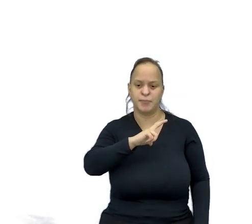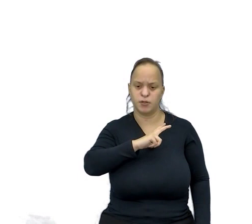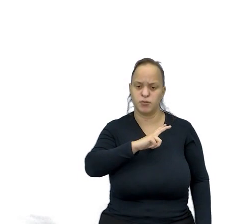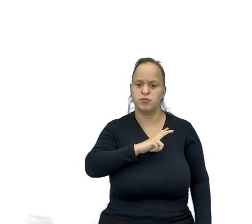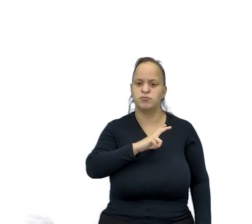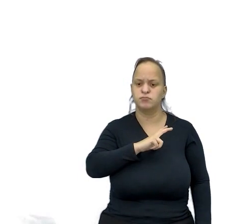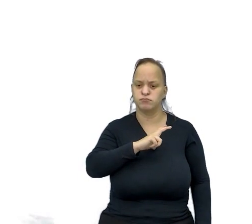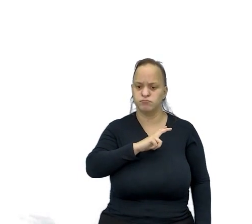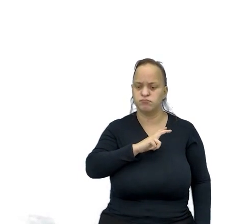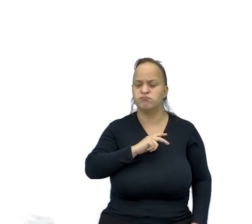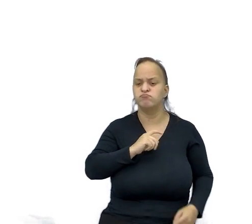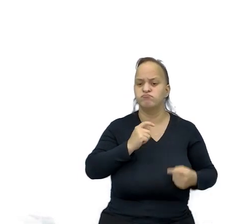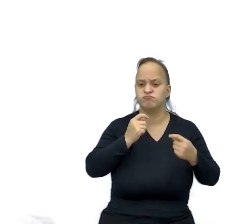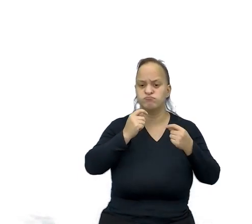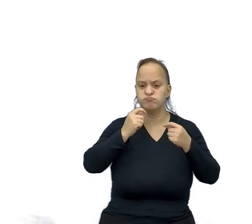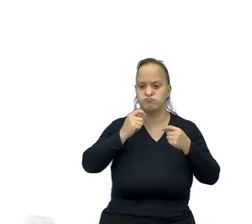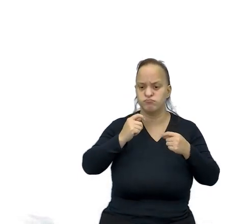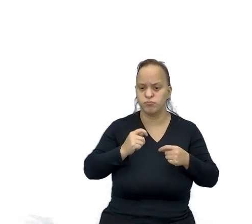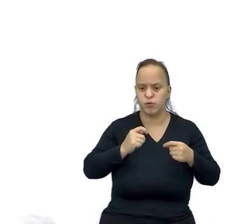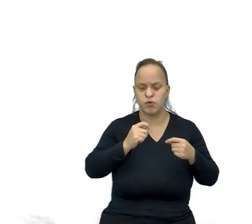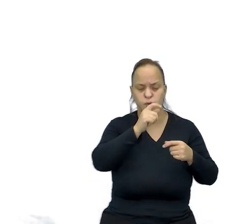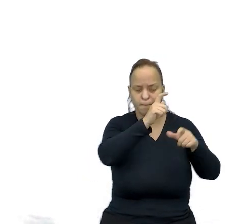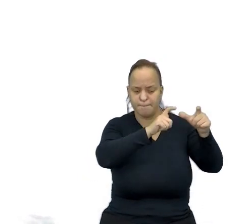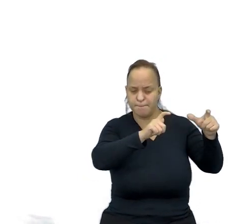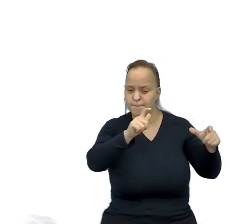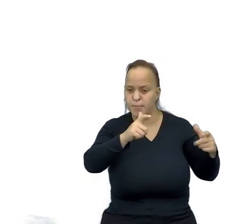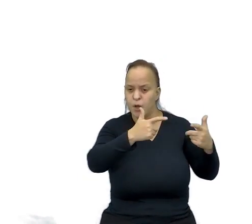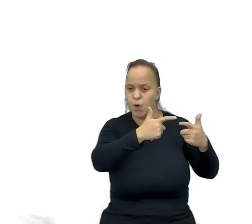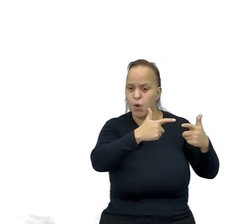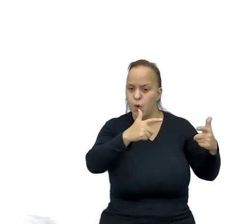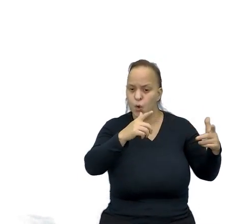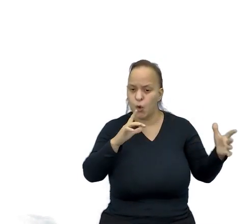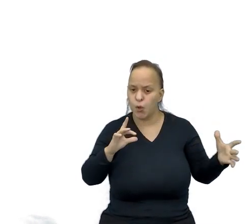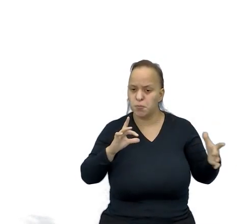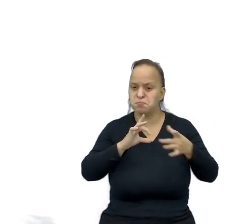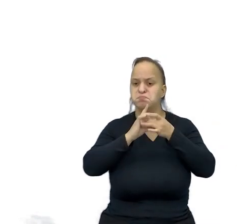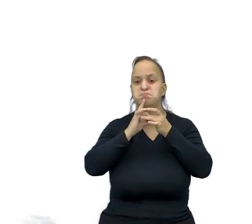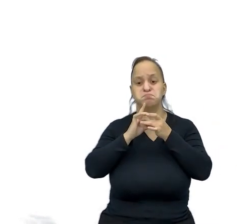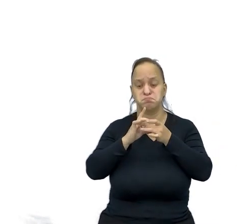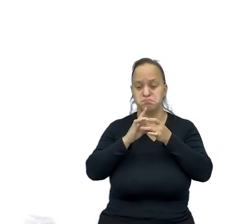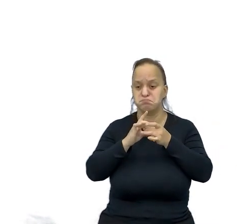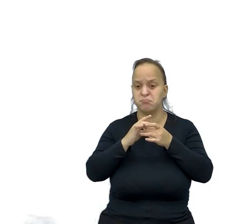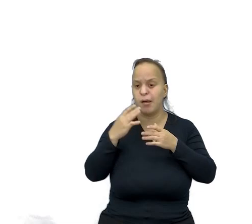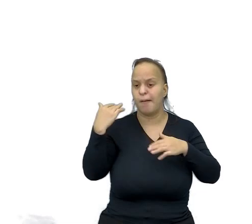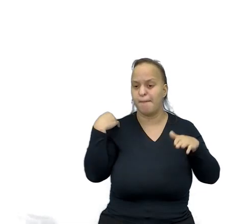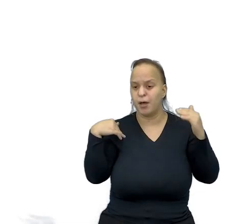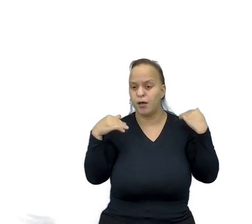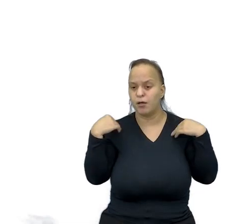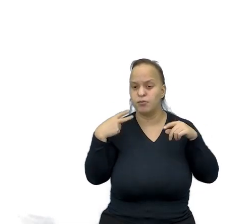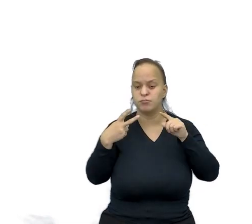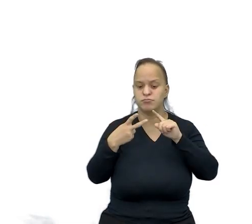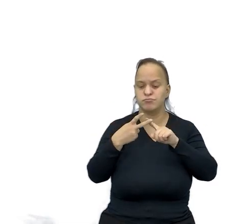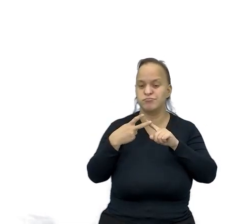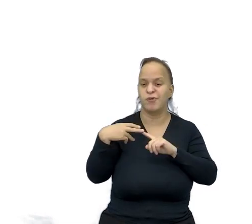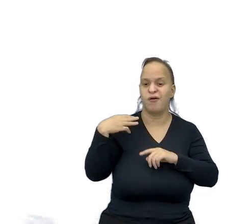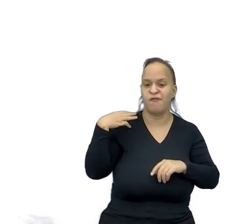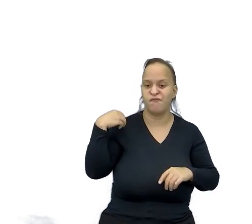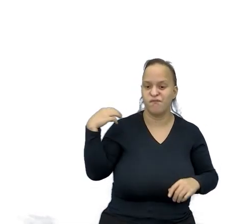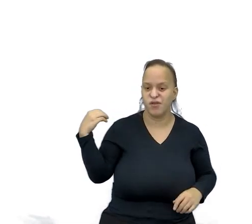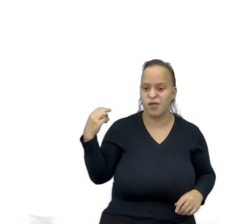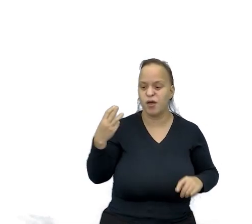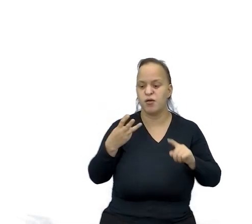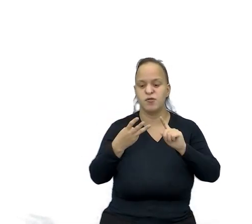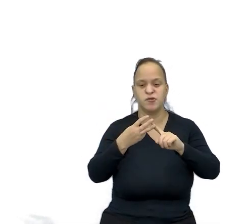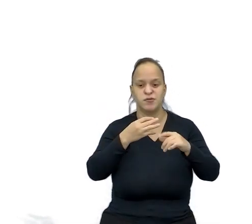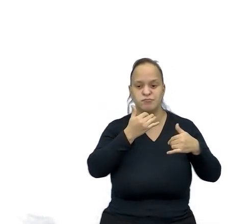de experiências envolvendo outras pessoas, situações da escola, passeios, viagens, brincadeiras com os